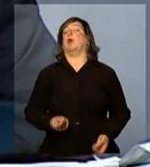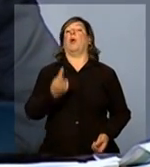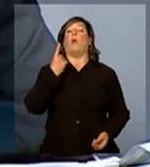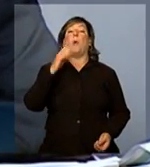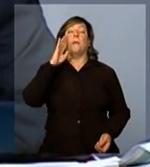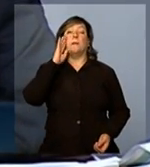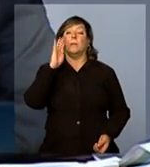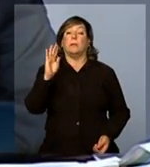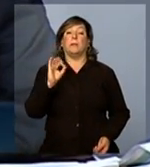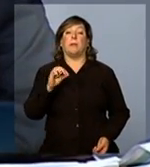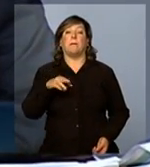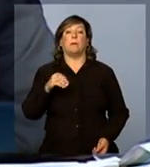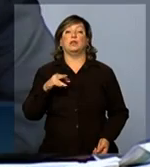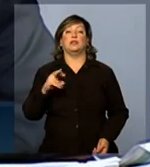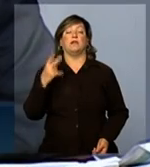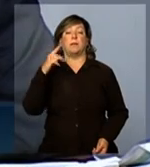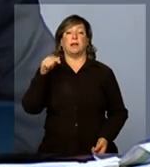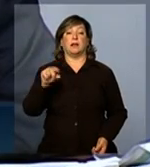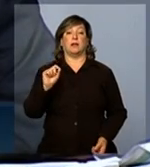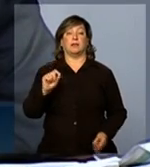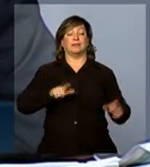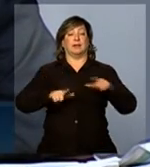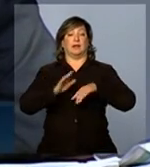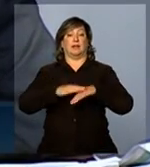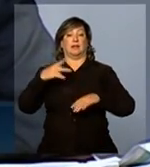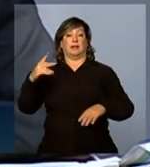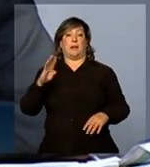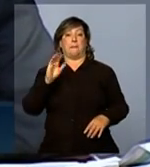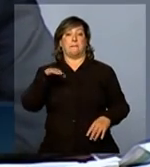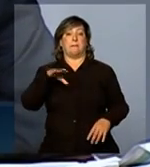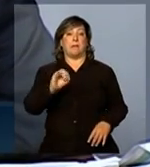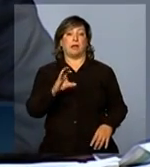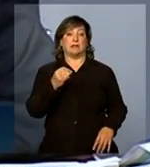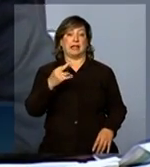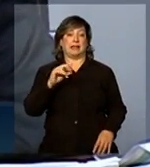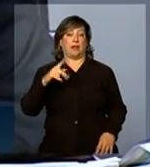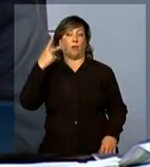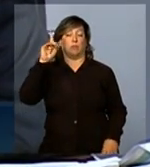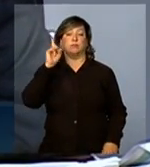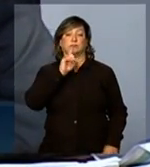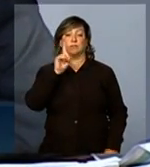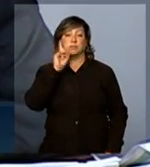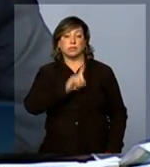para isso foi a ação do Banco Central americano, que